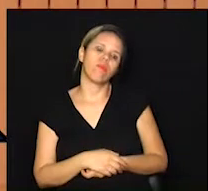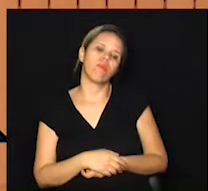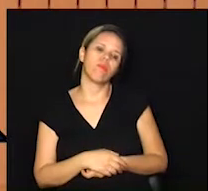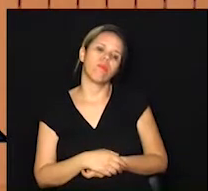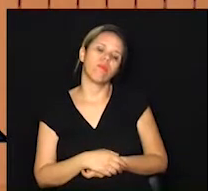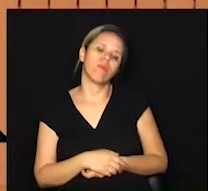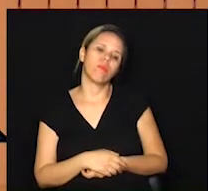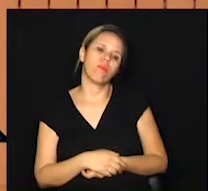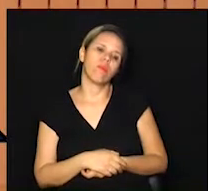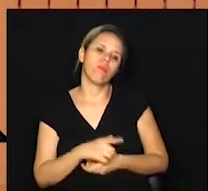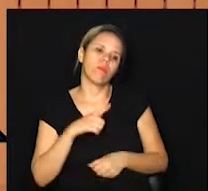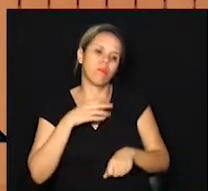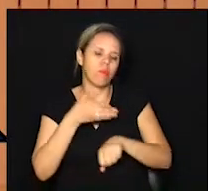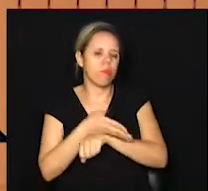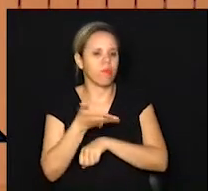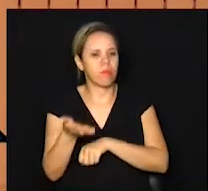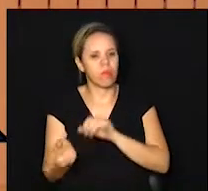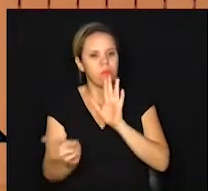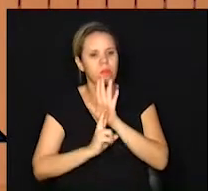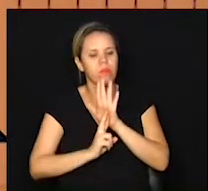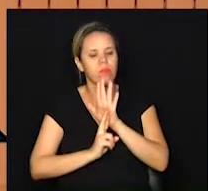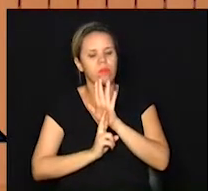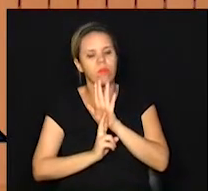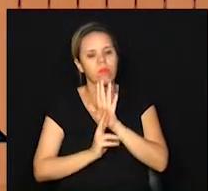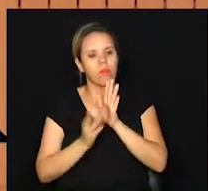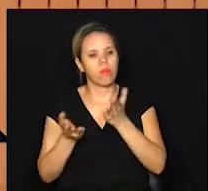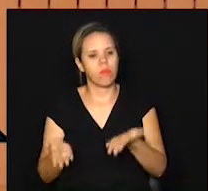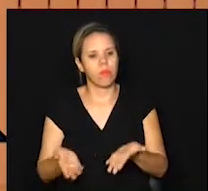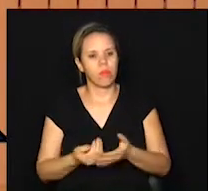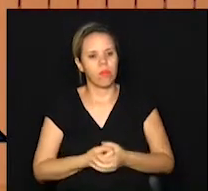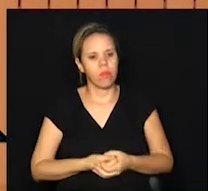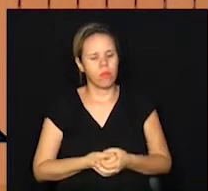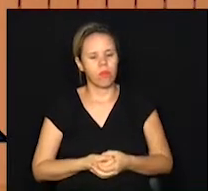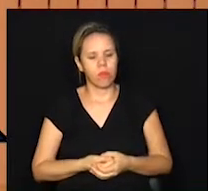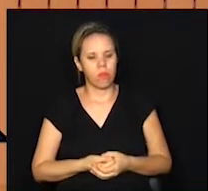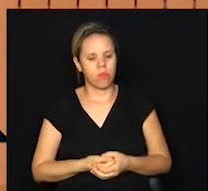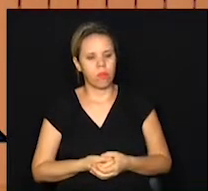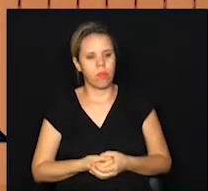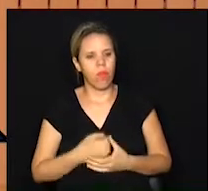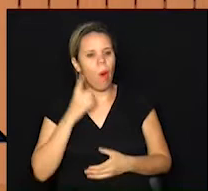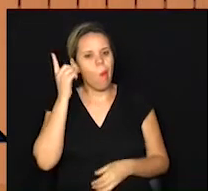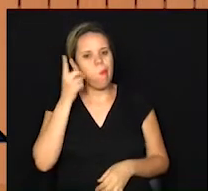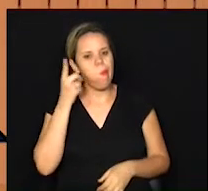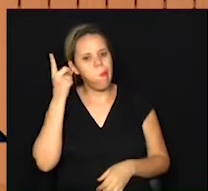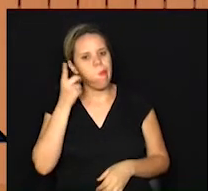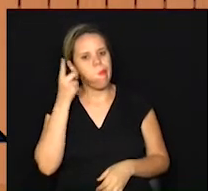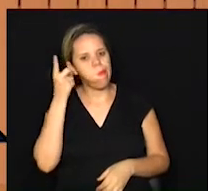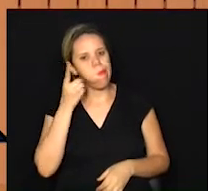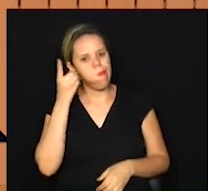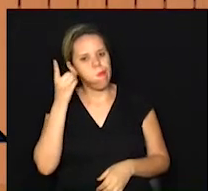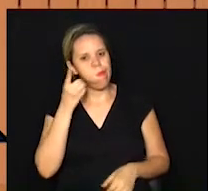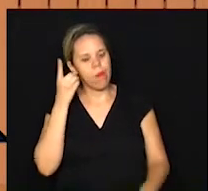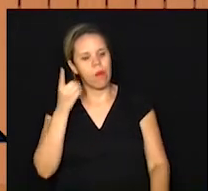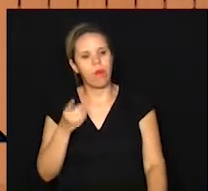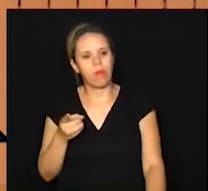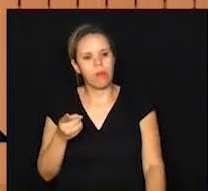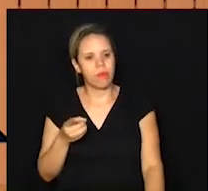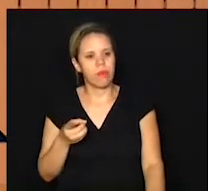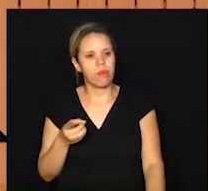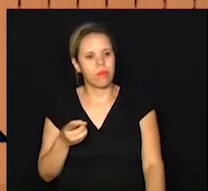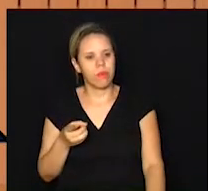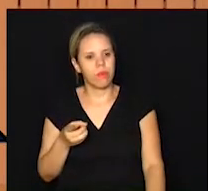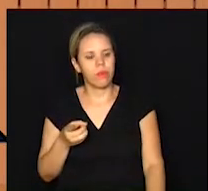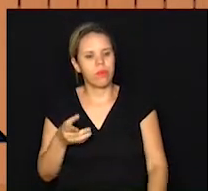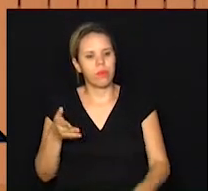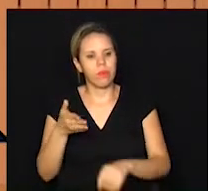já deve estar entrando aqui, representantes dos deputados, né, que devem estar